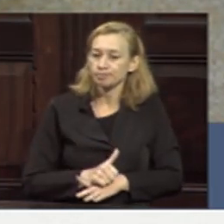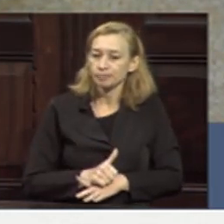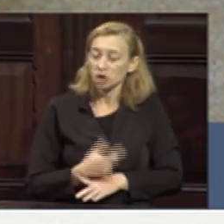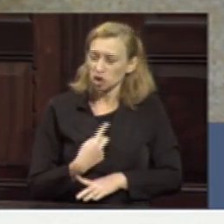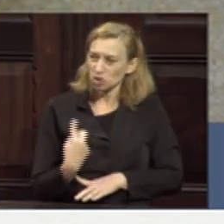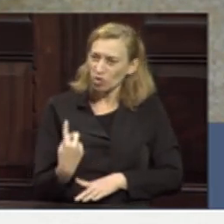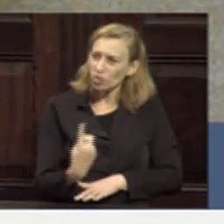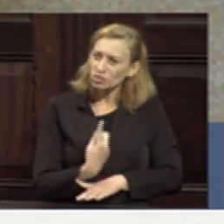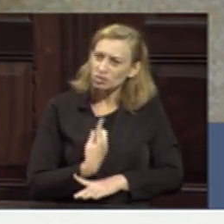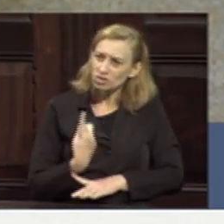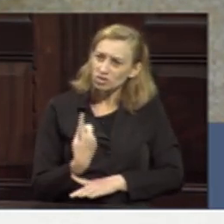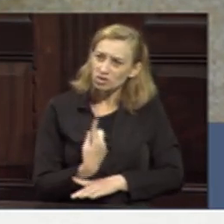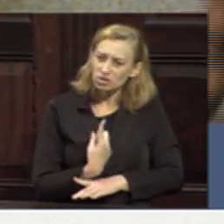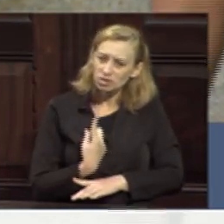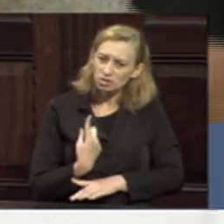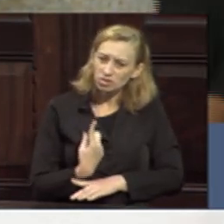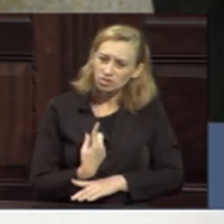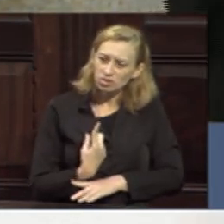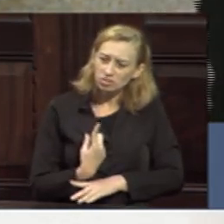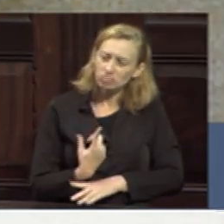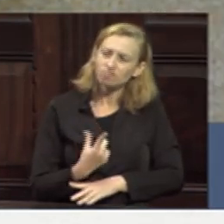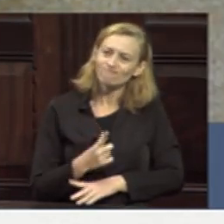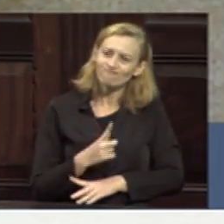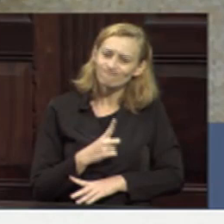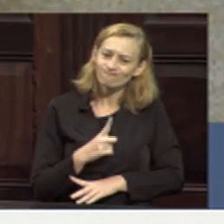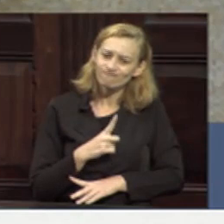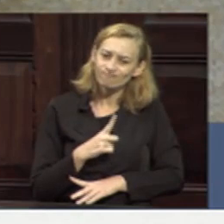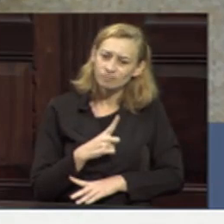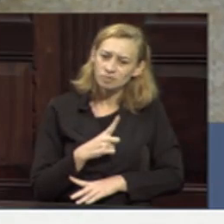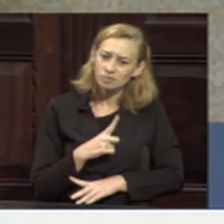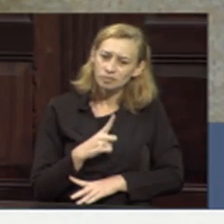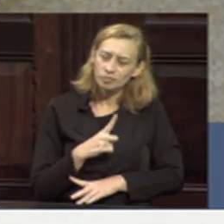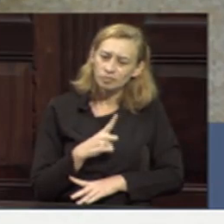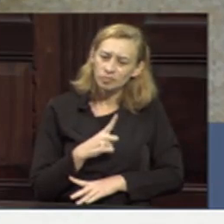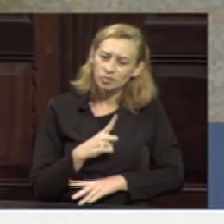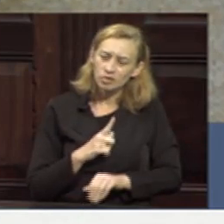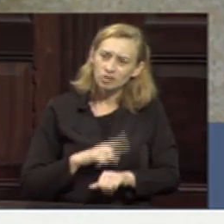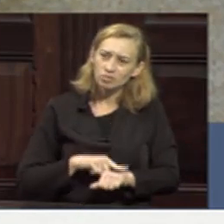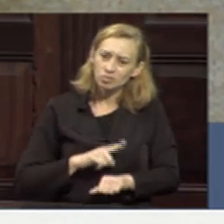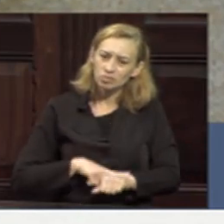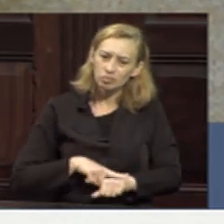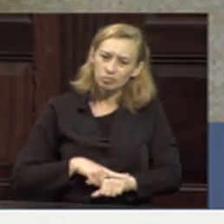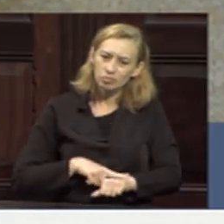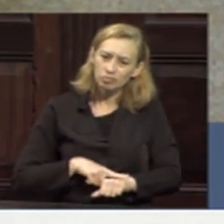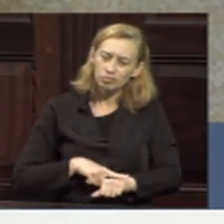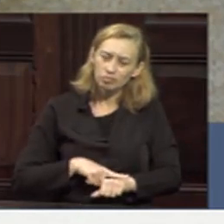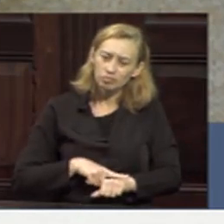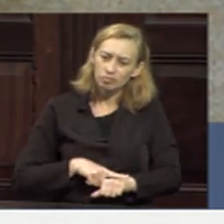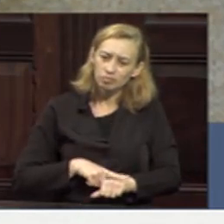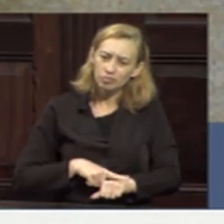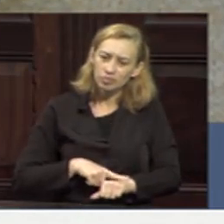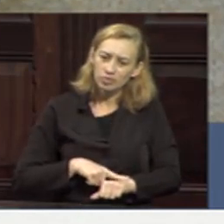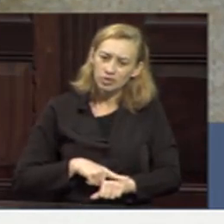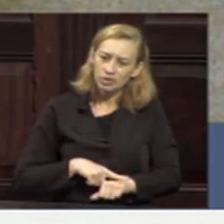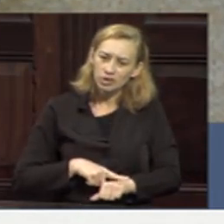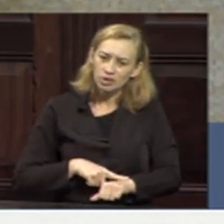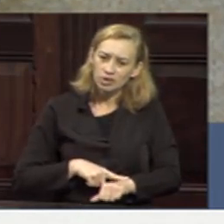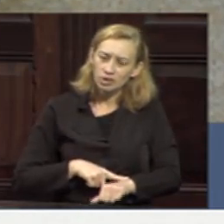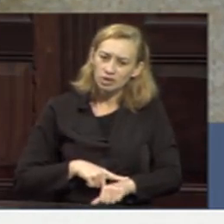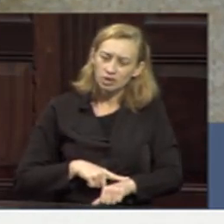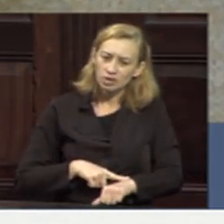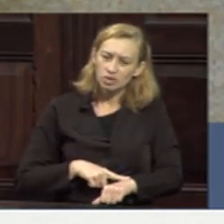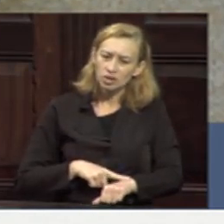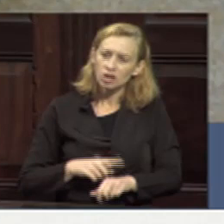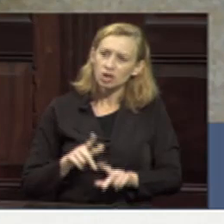E nós temos, senhora presidente, nesse momento, no momento em, como bem disse a